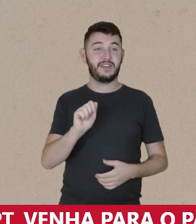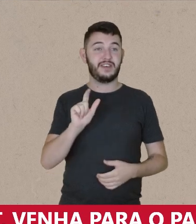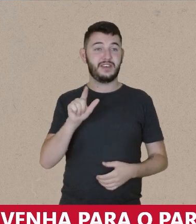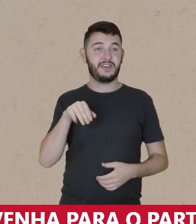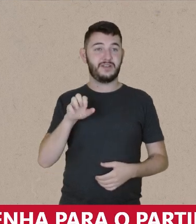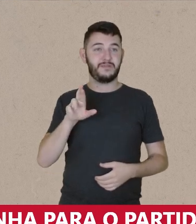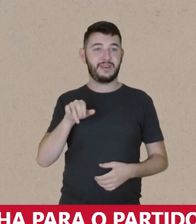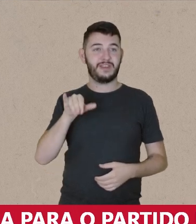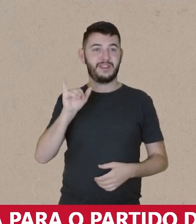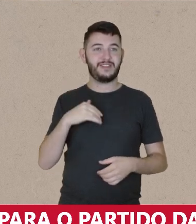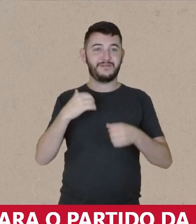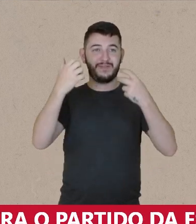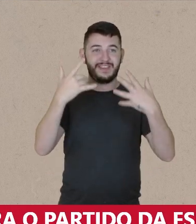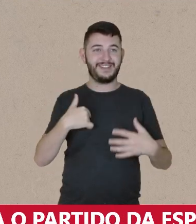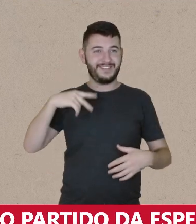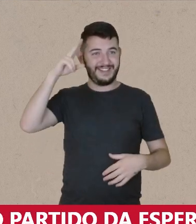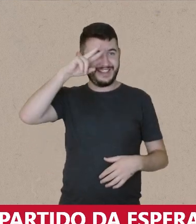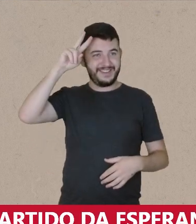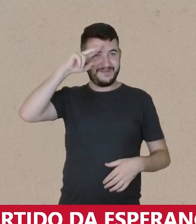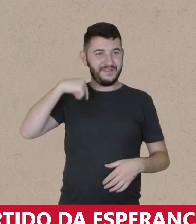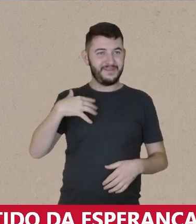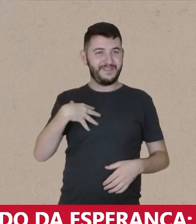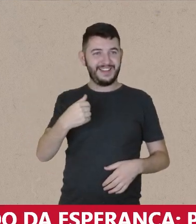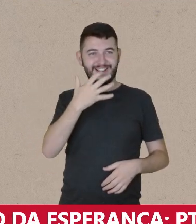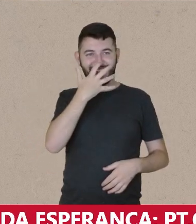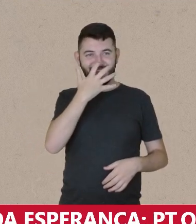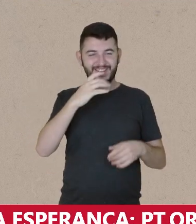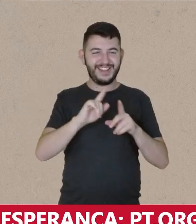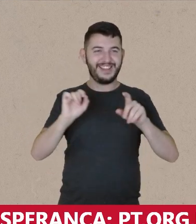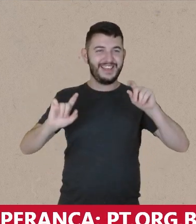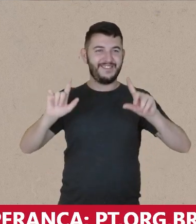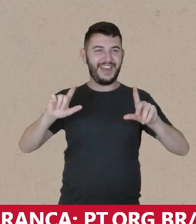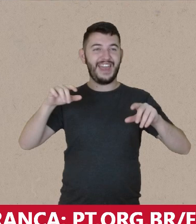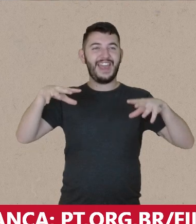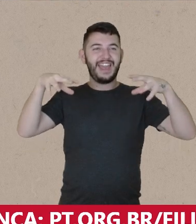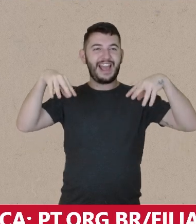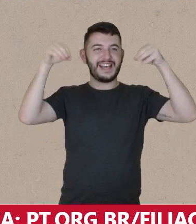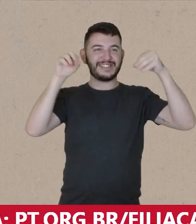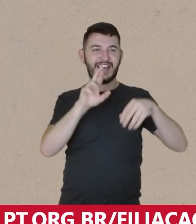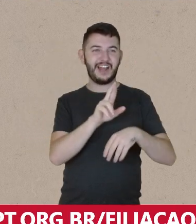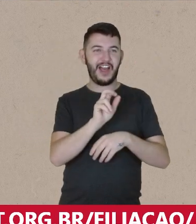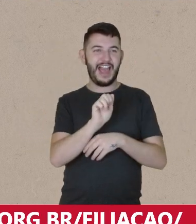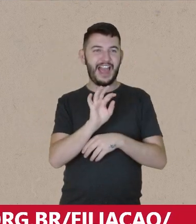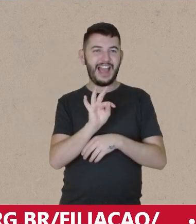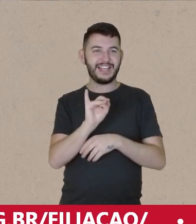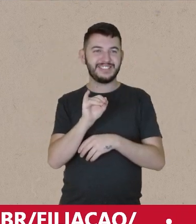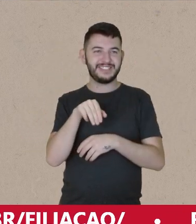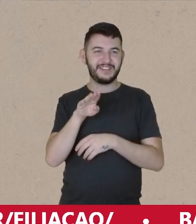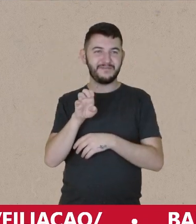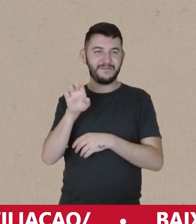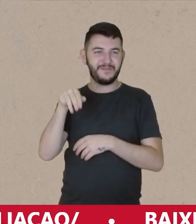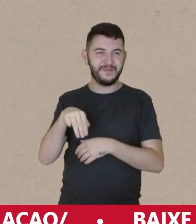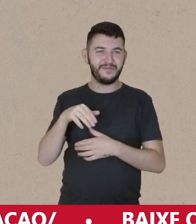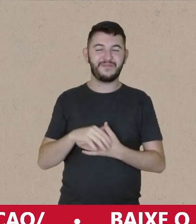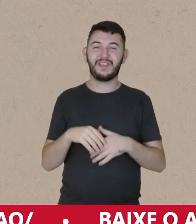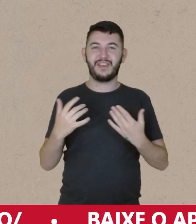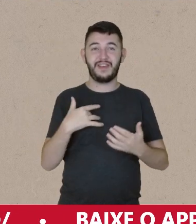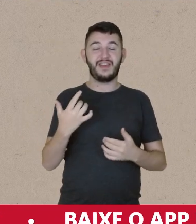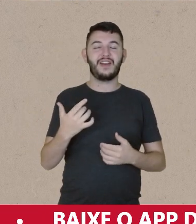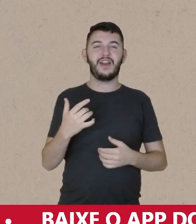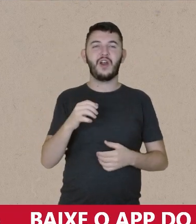diz: lembro da minha filha assistindo Castelo Rá-Tim-Bum. Sérgio Manberti, pessoa maravilhosa, marcando gerações, né?